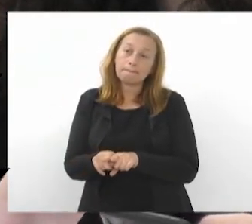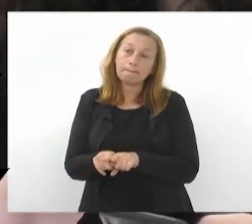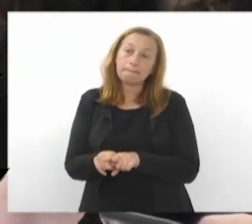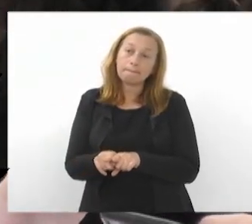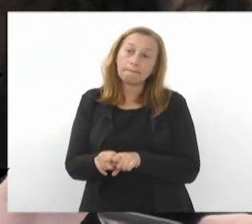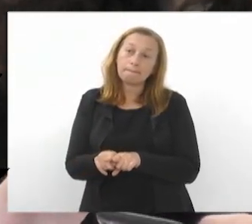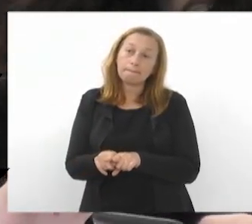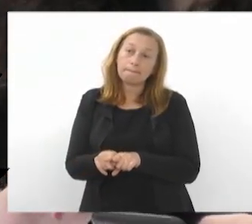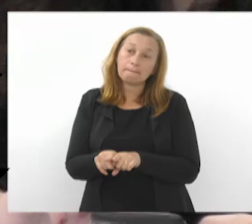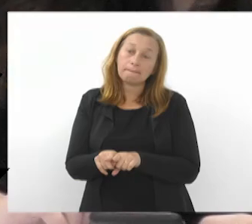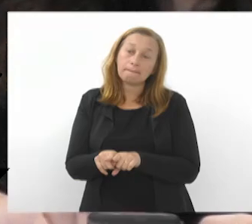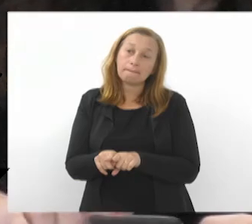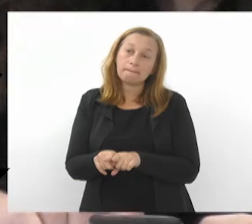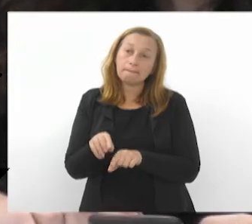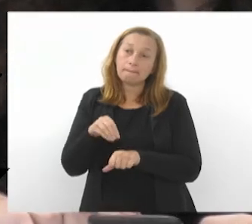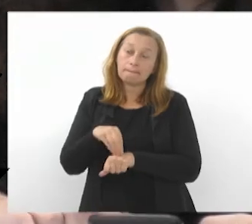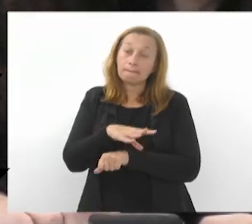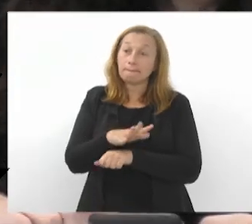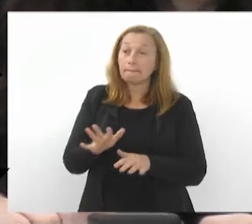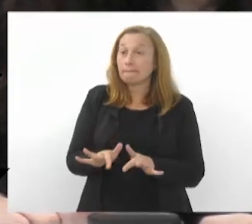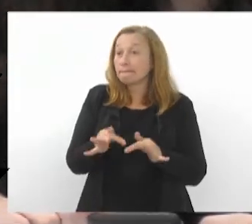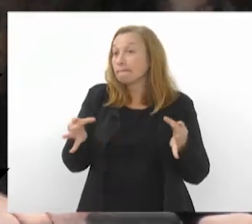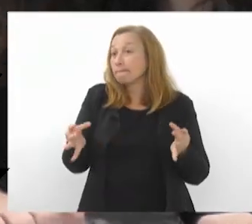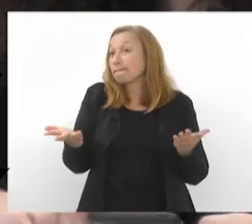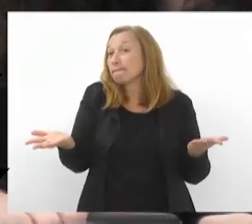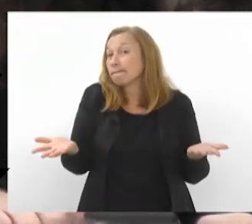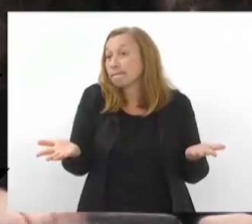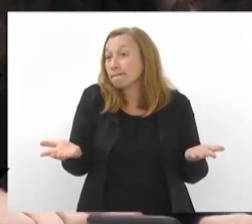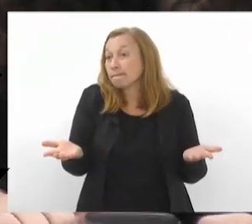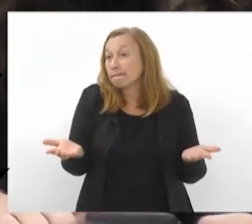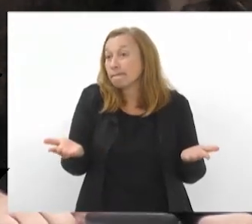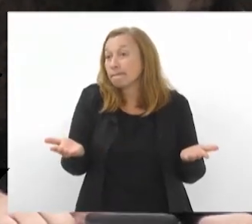uma indicação simples.